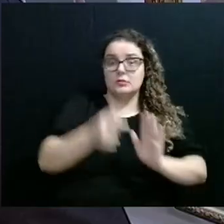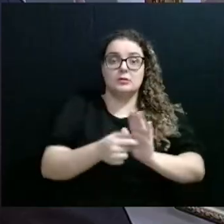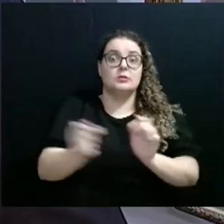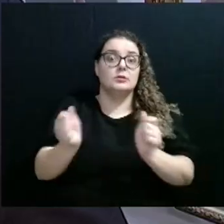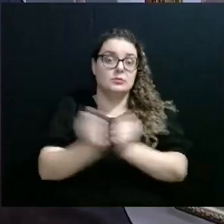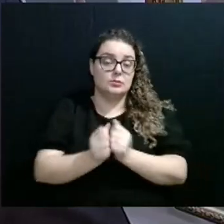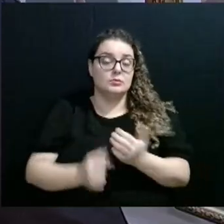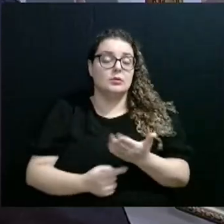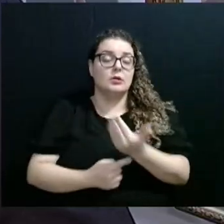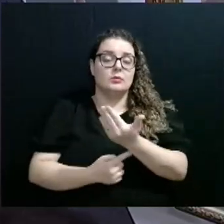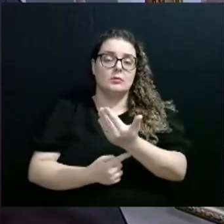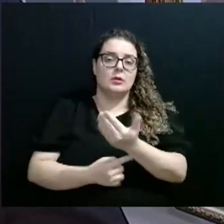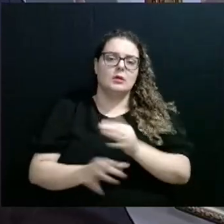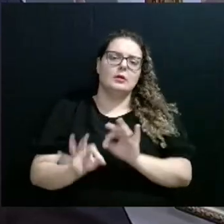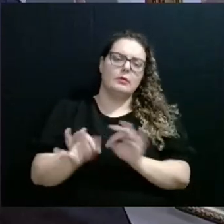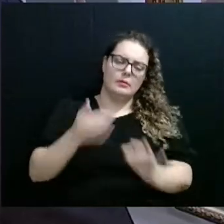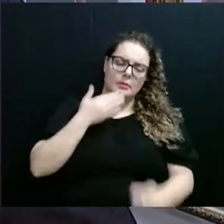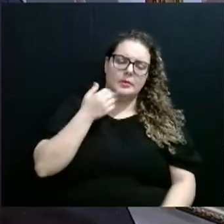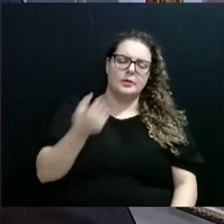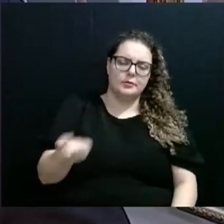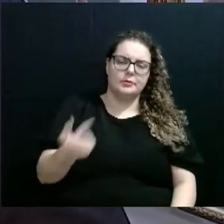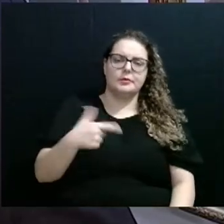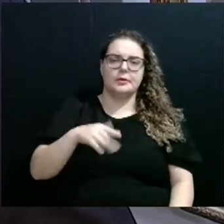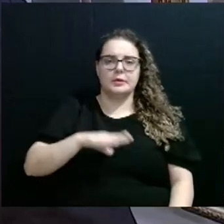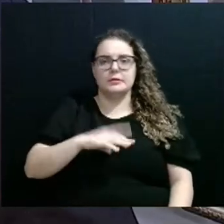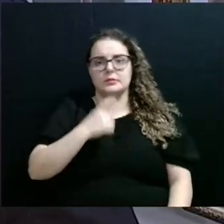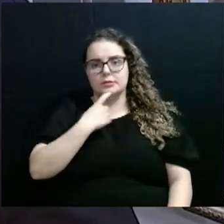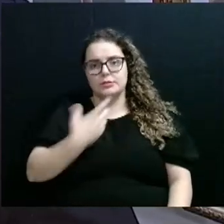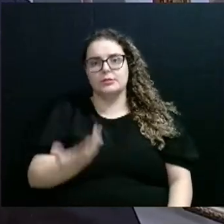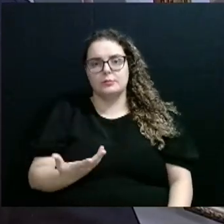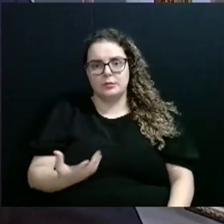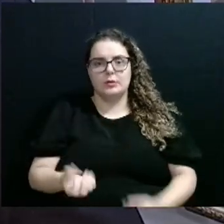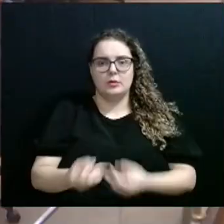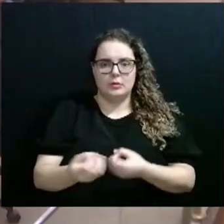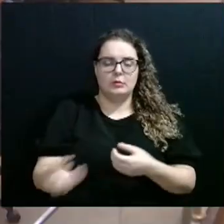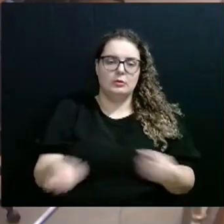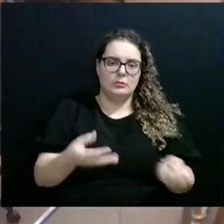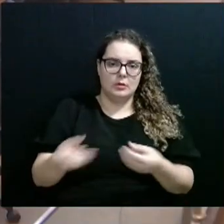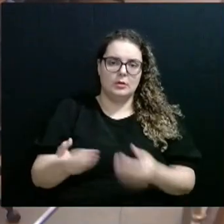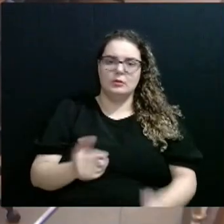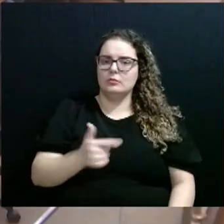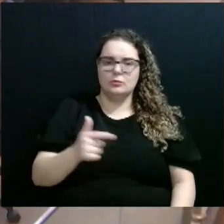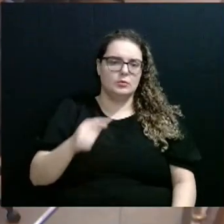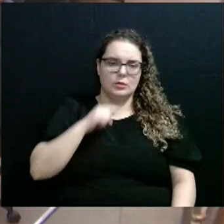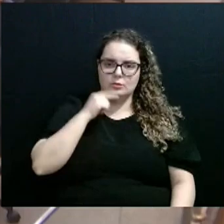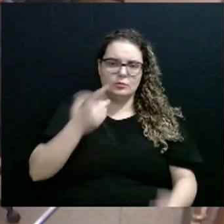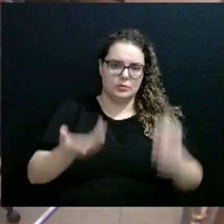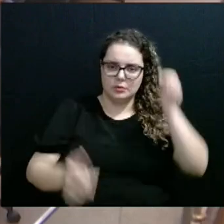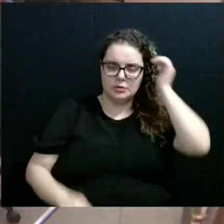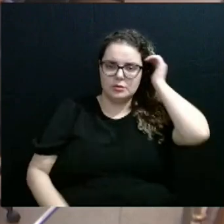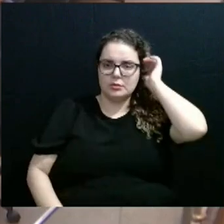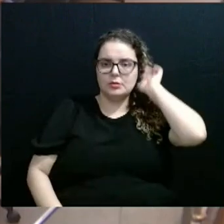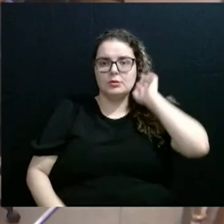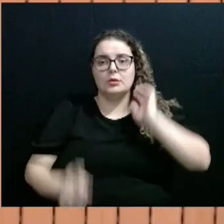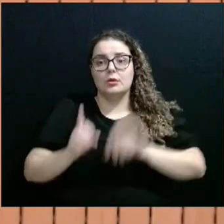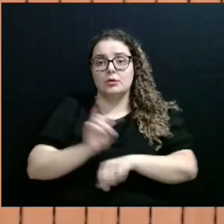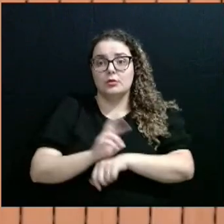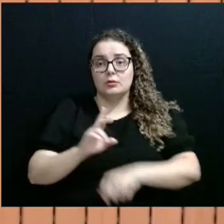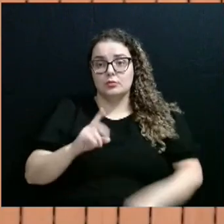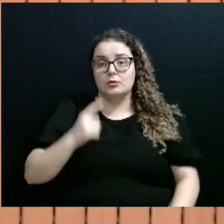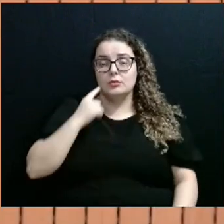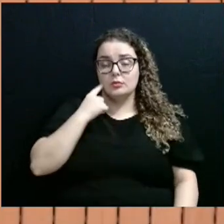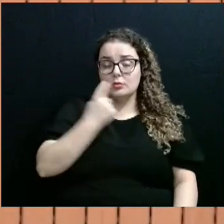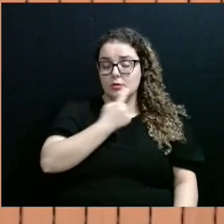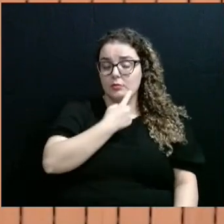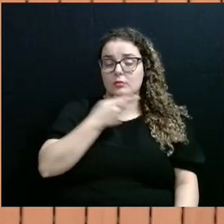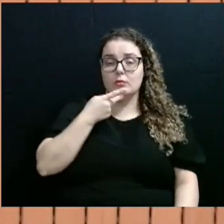nada melhor do que a cidade de Campinas para trazer essas inovações, não tenho a menor dúvida disso. Dr. Ianco falou também das expectativas da comissão